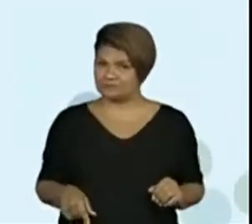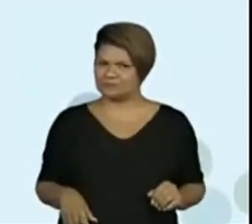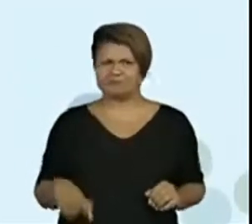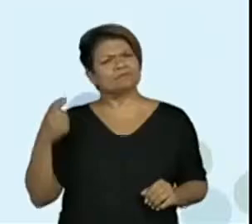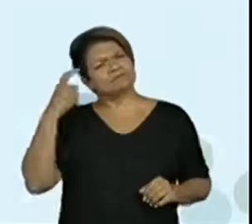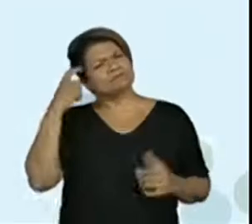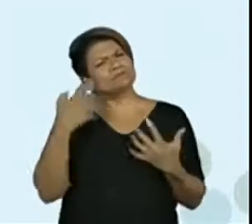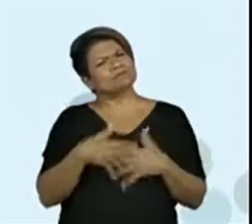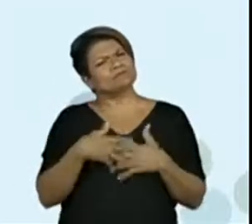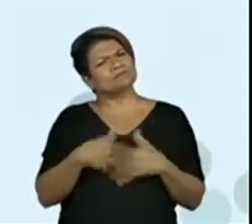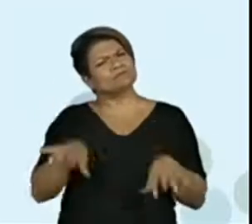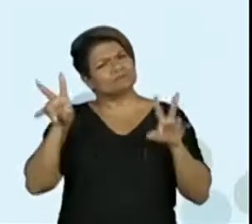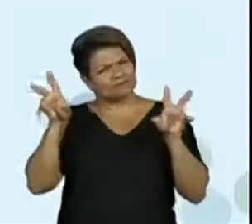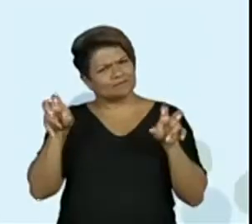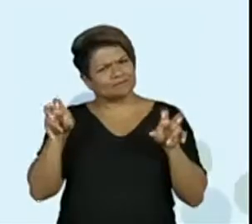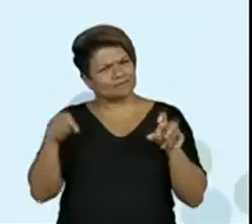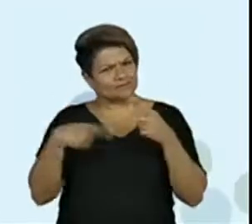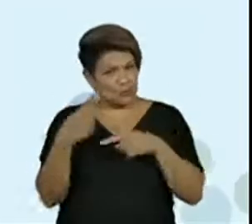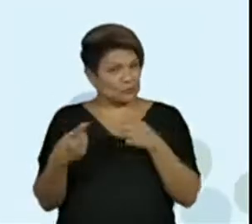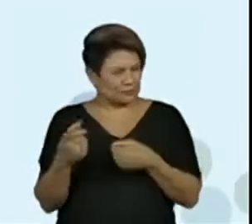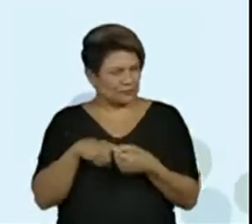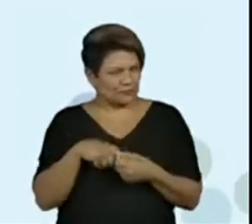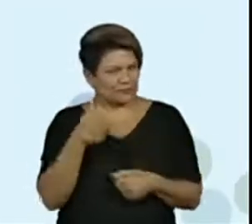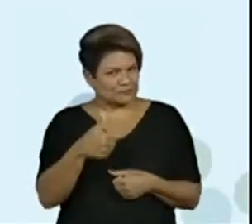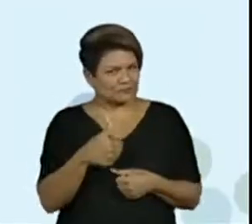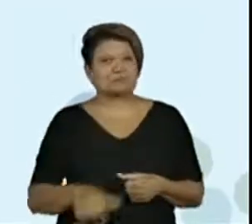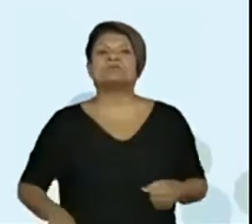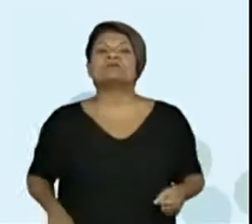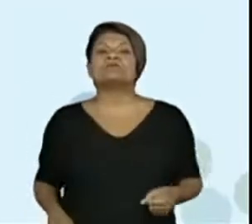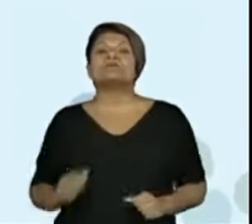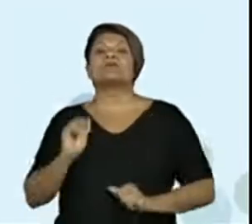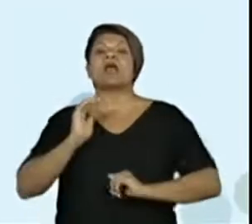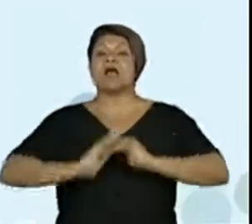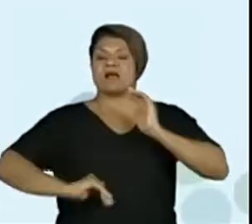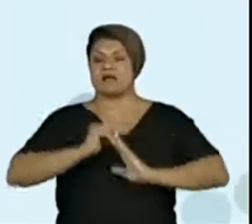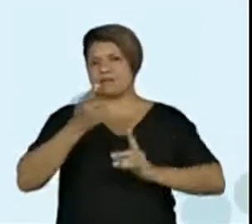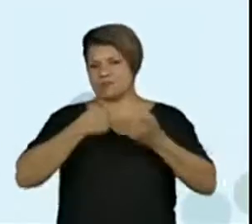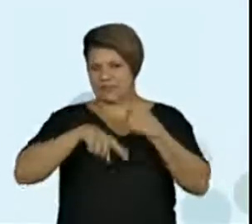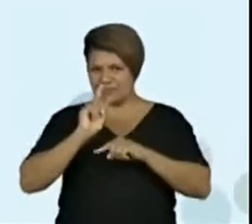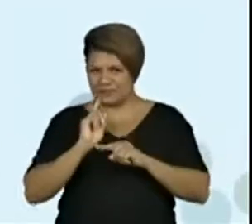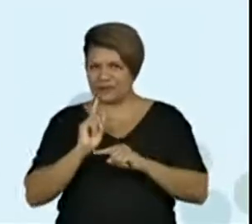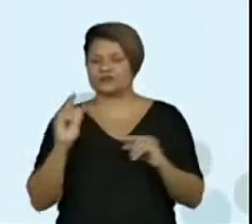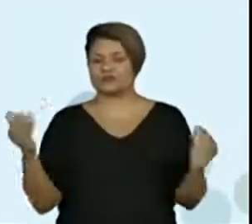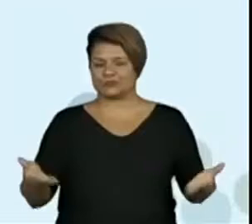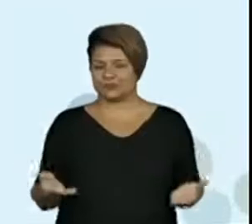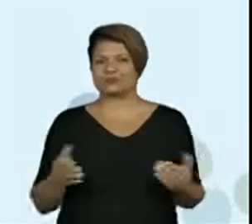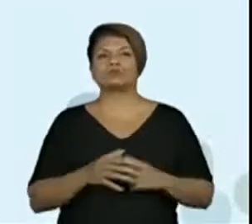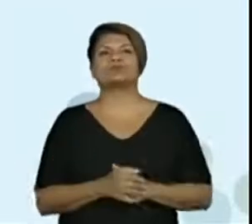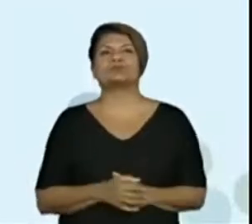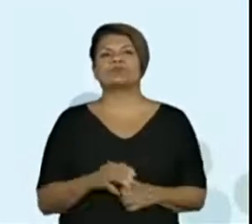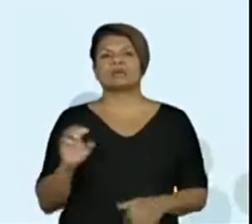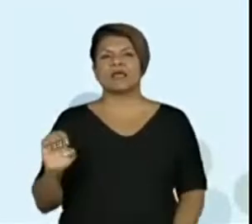nesse título, porque a gente vai retomar. A habilidade do currículo paulista para essa aula é